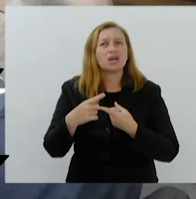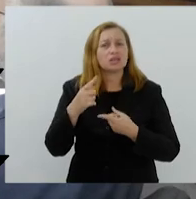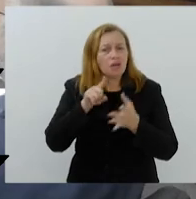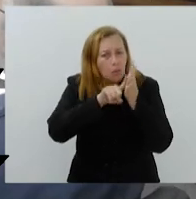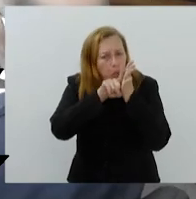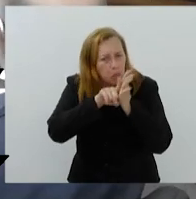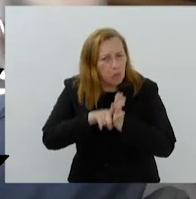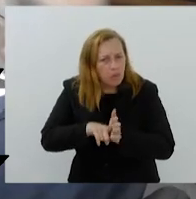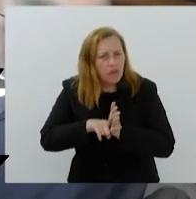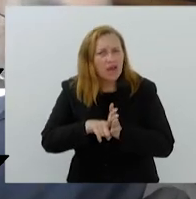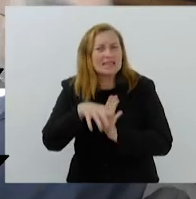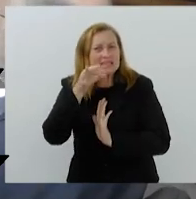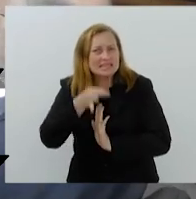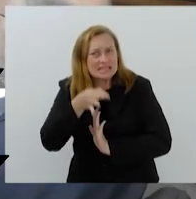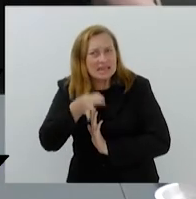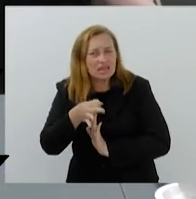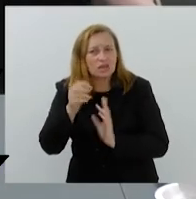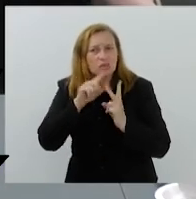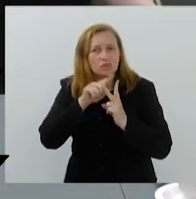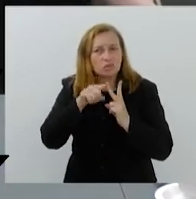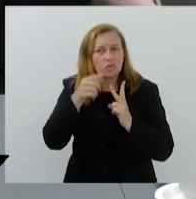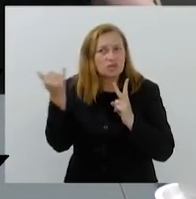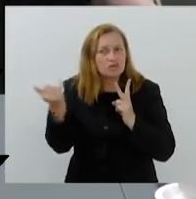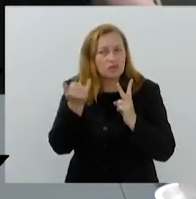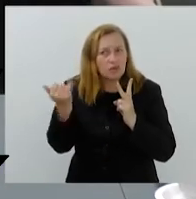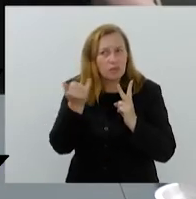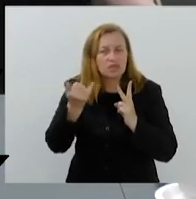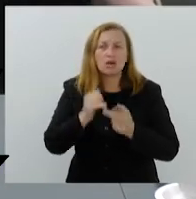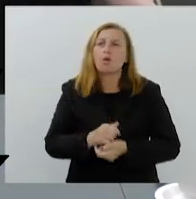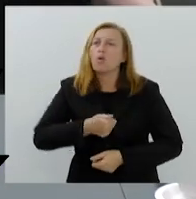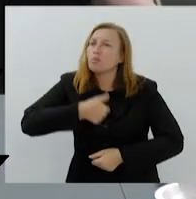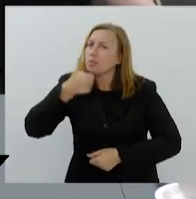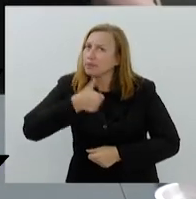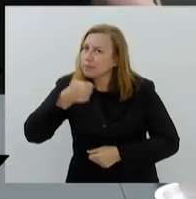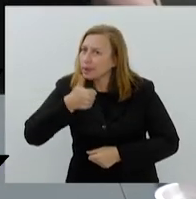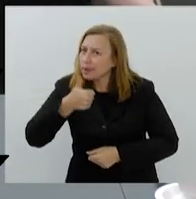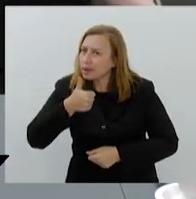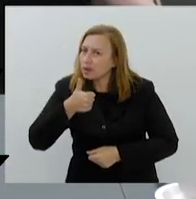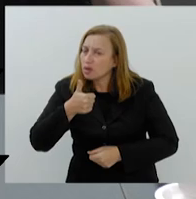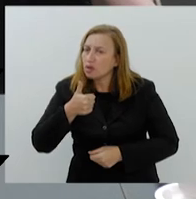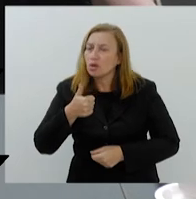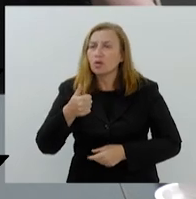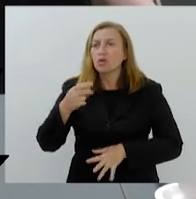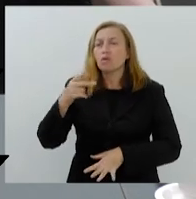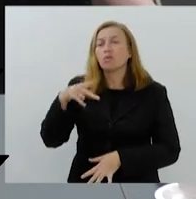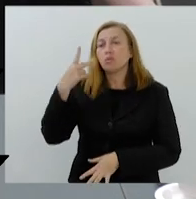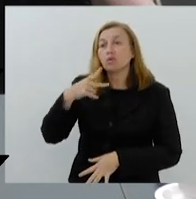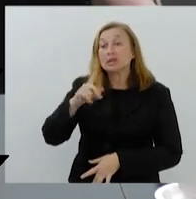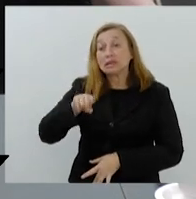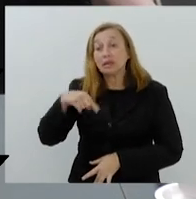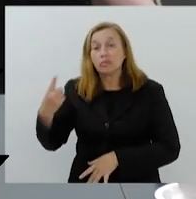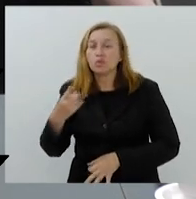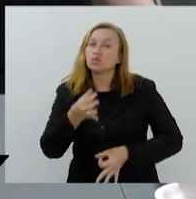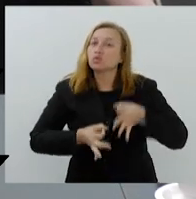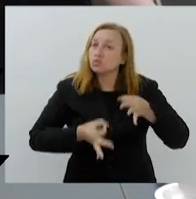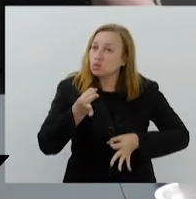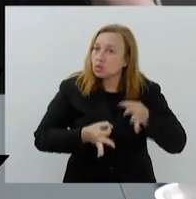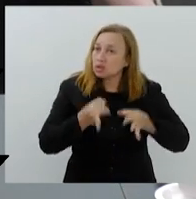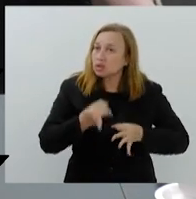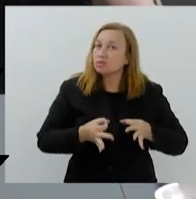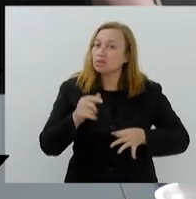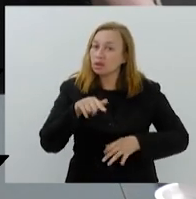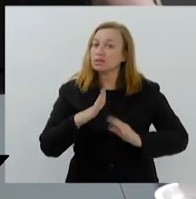examinar a matéria sob dois enfoques. O primeiro, o político, e depois o jurídico. Essa também é uma